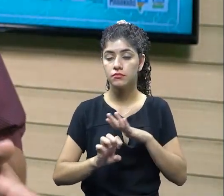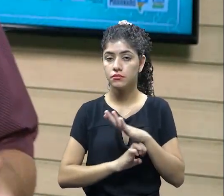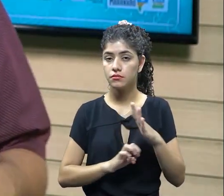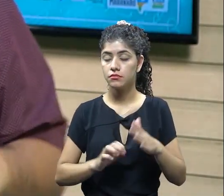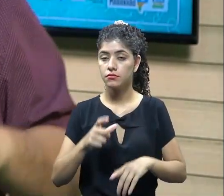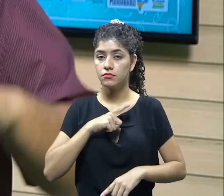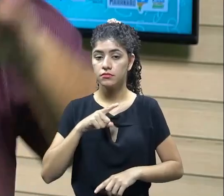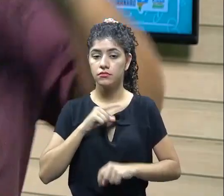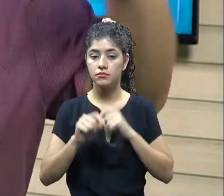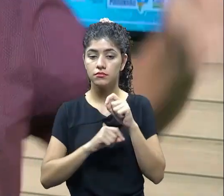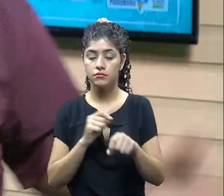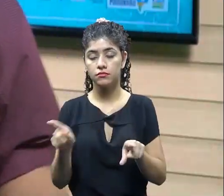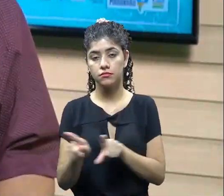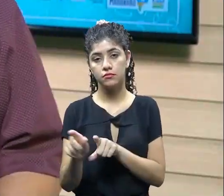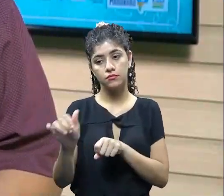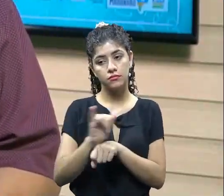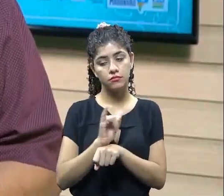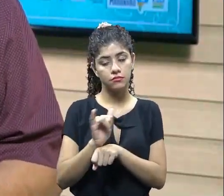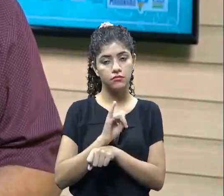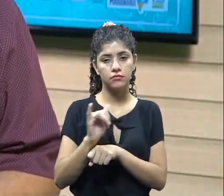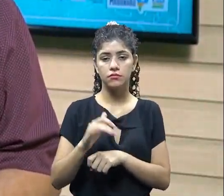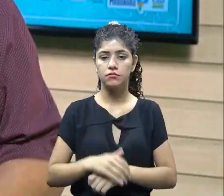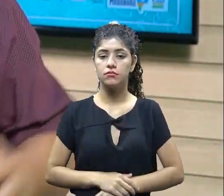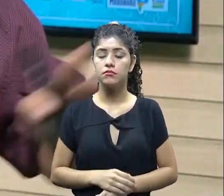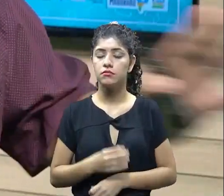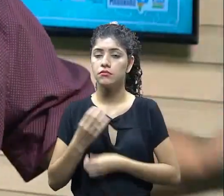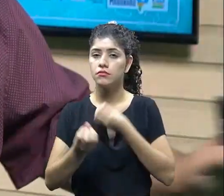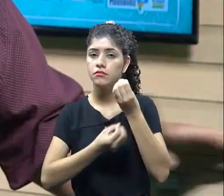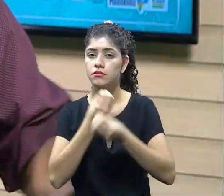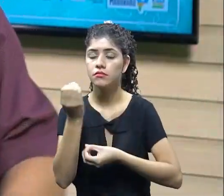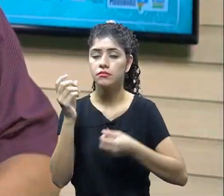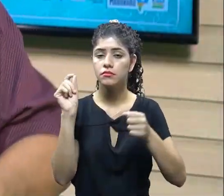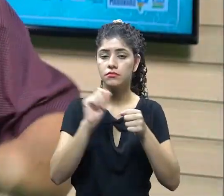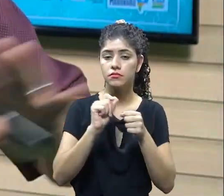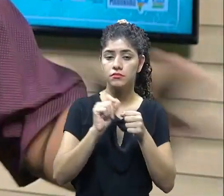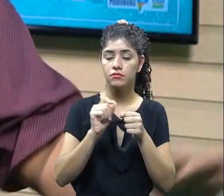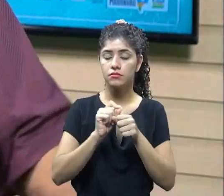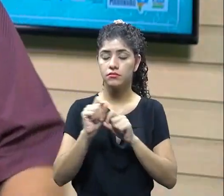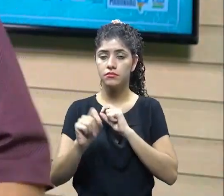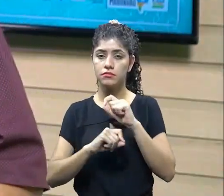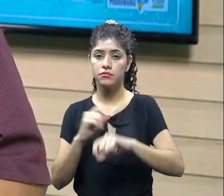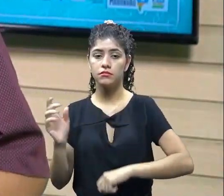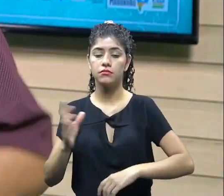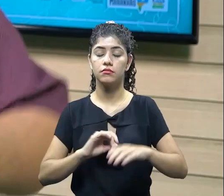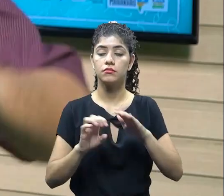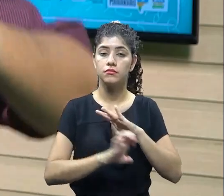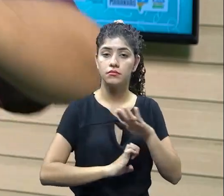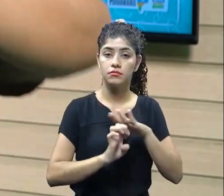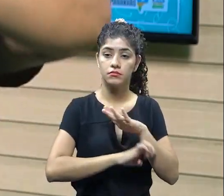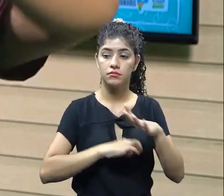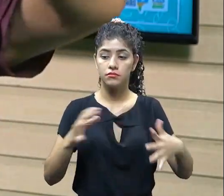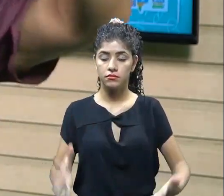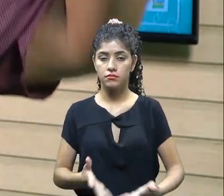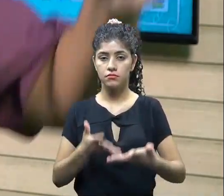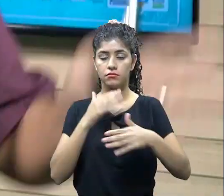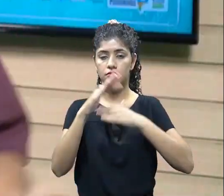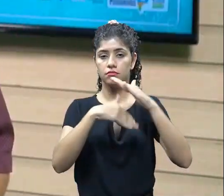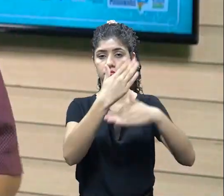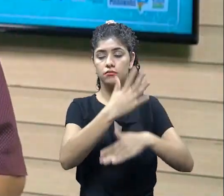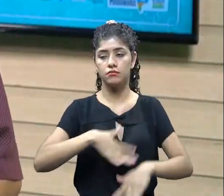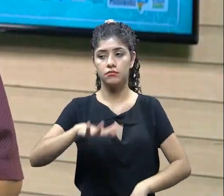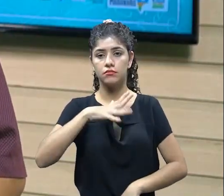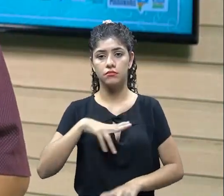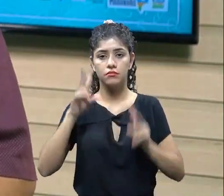da organização nós temos o plano estratégico, ou seja, como eu vou me planejar para sustentar essa organização, como eu vou ver ela